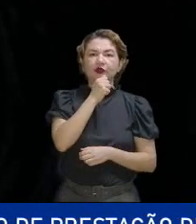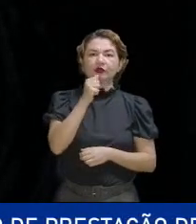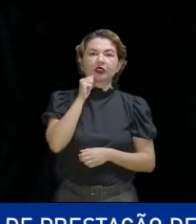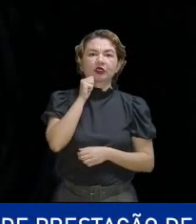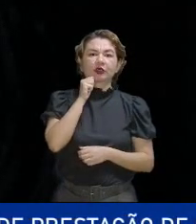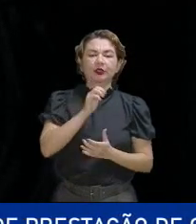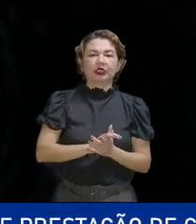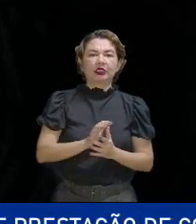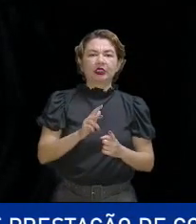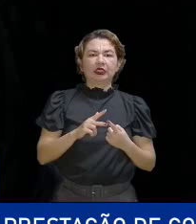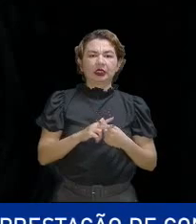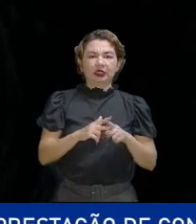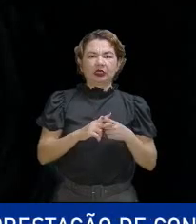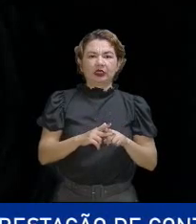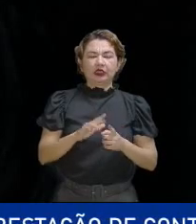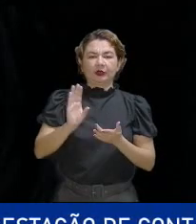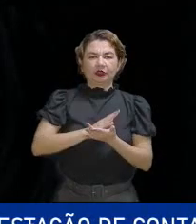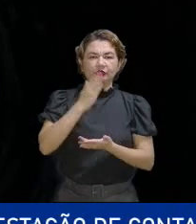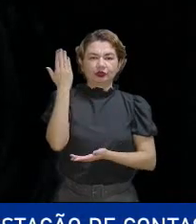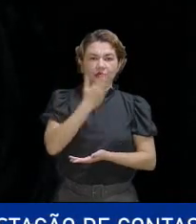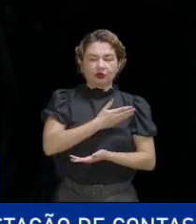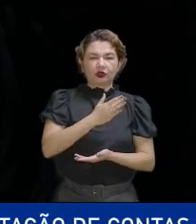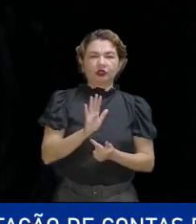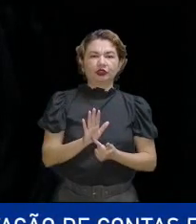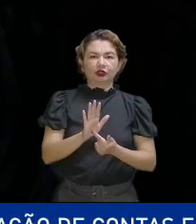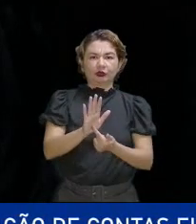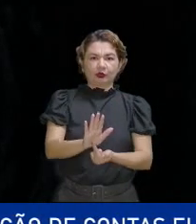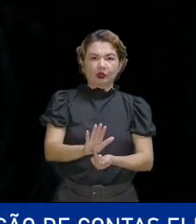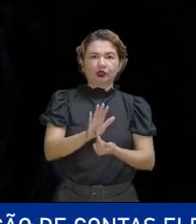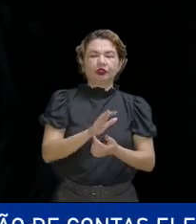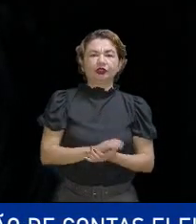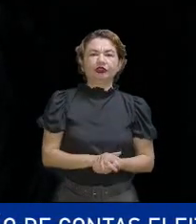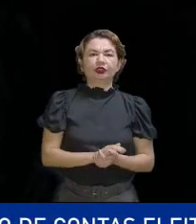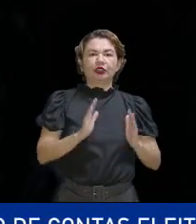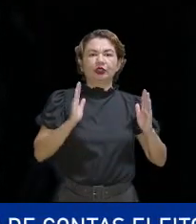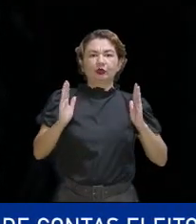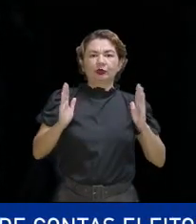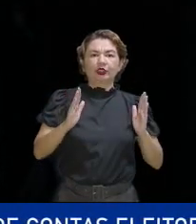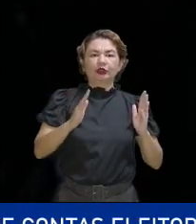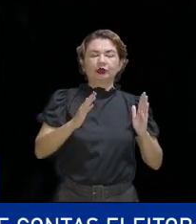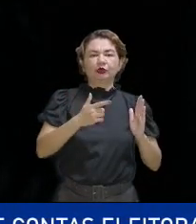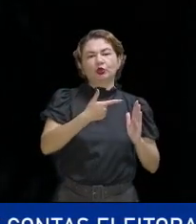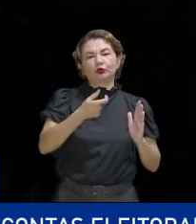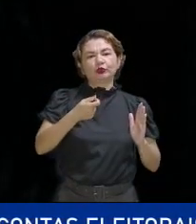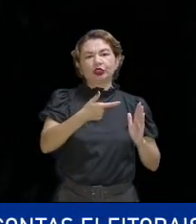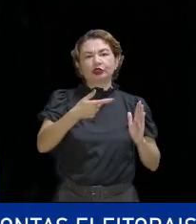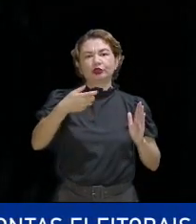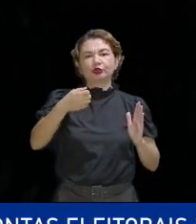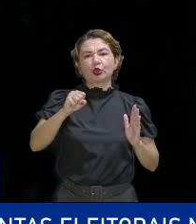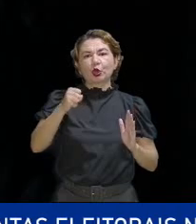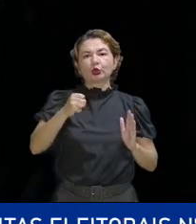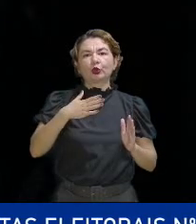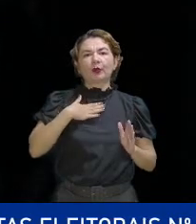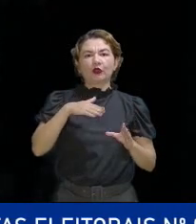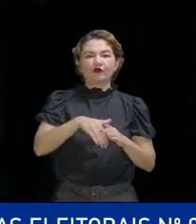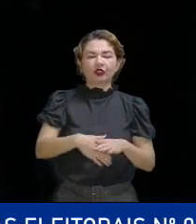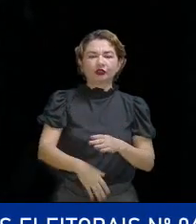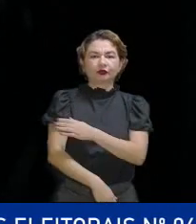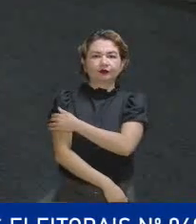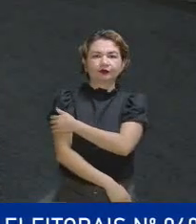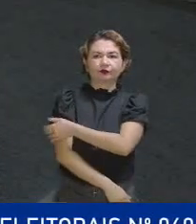para declarar a regularidade da prestação de contas referente às contas de campanha de 2018. Como eu voto,